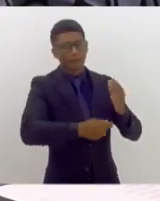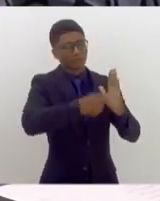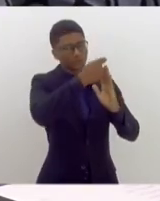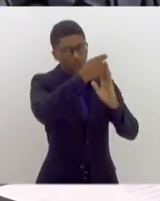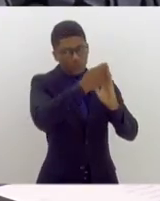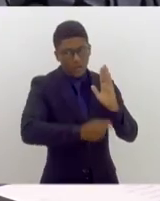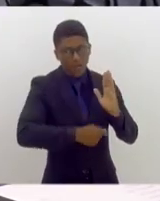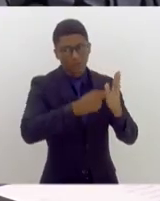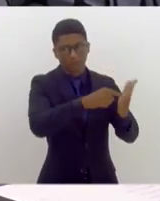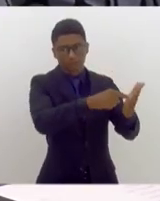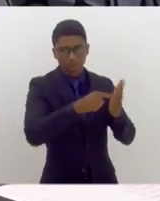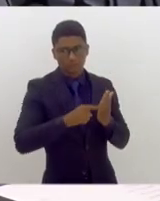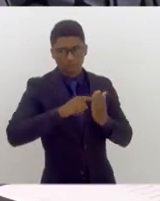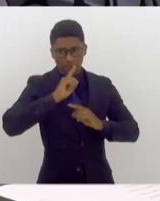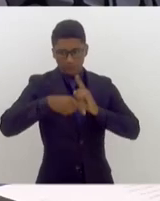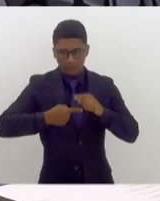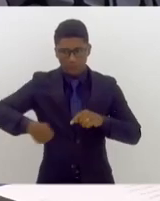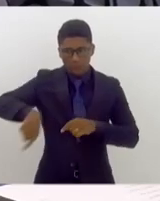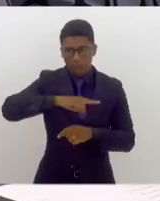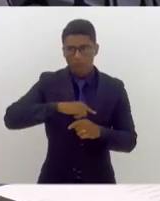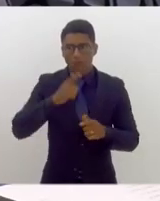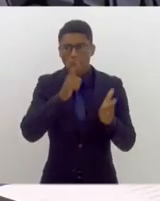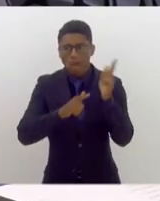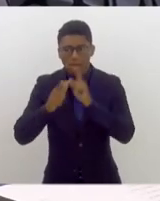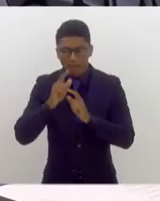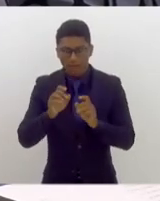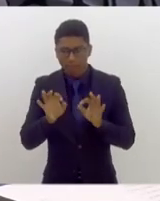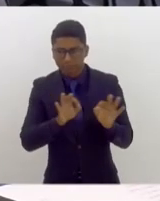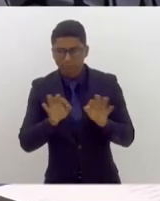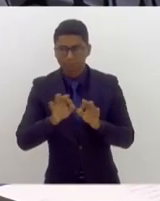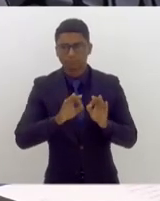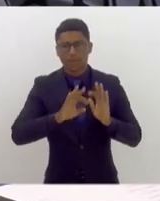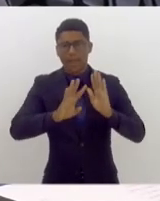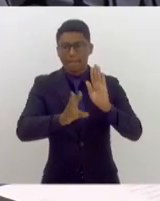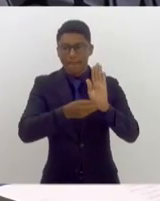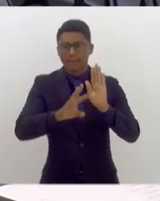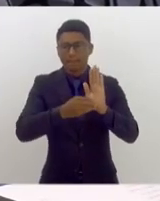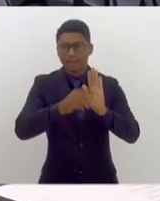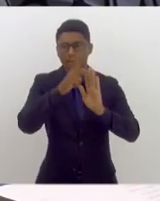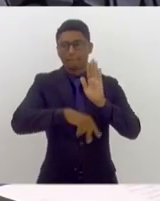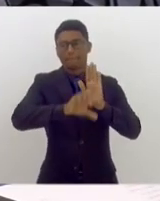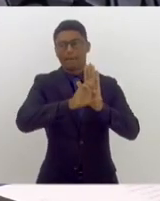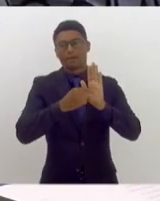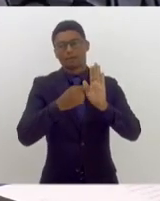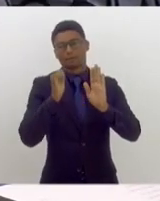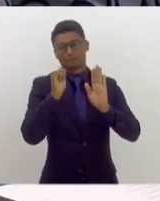gente coloque em formato de emenda, para poder contribuir com esse processo aqui.